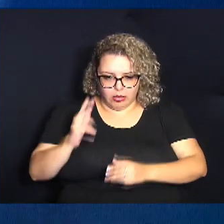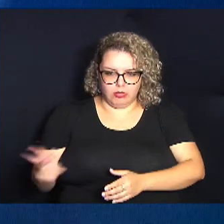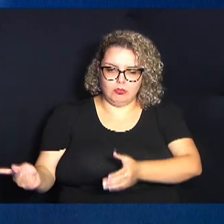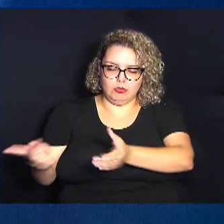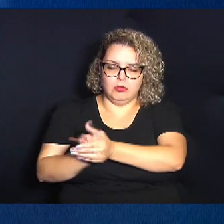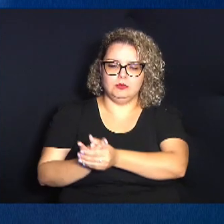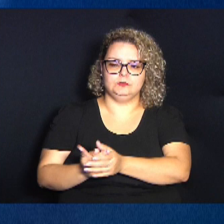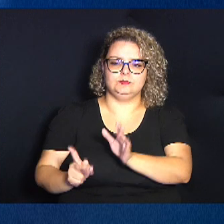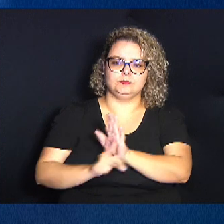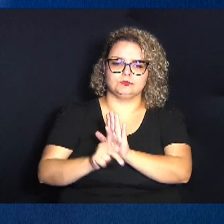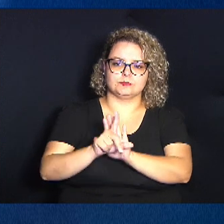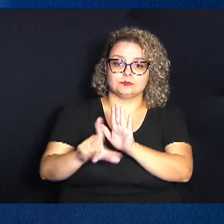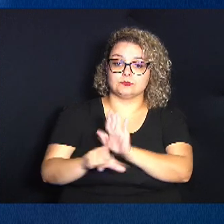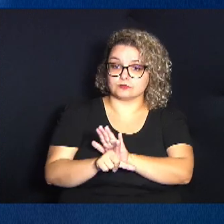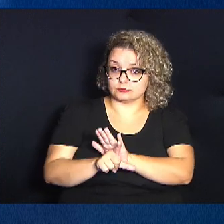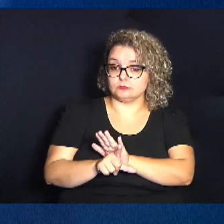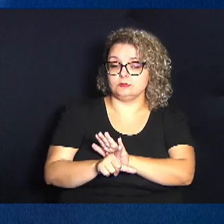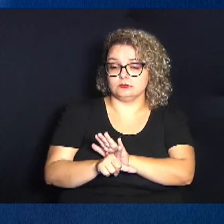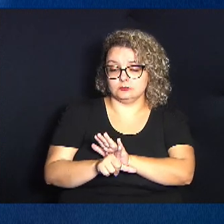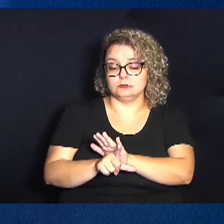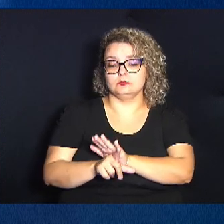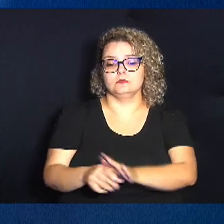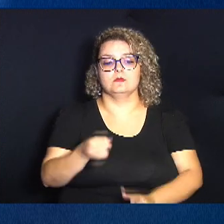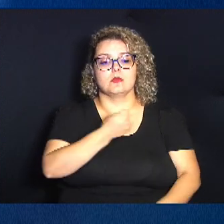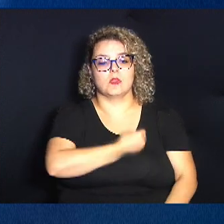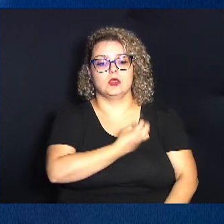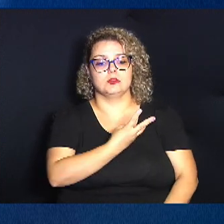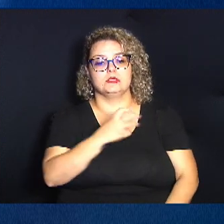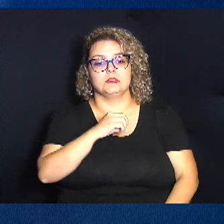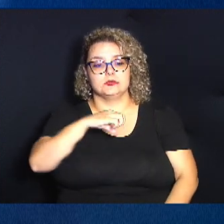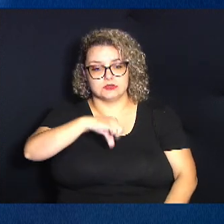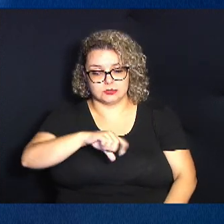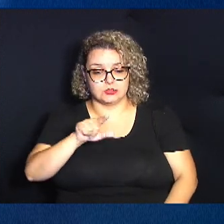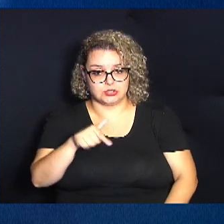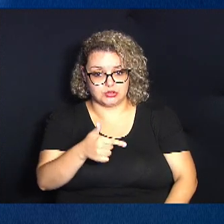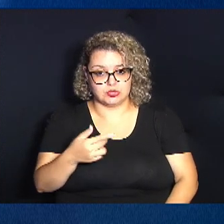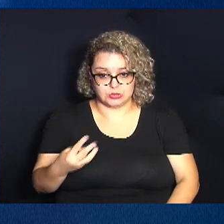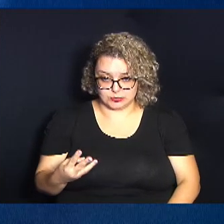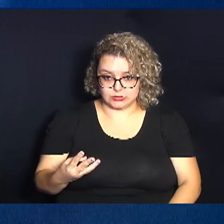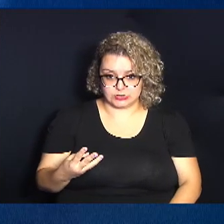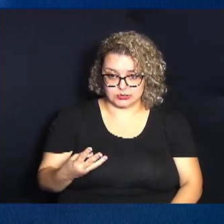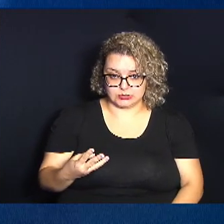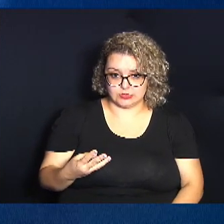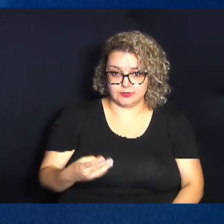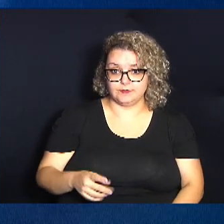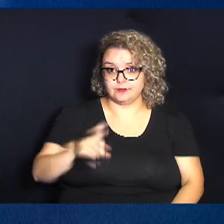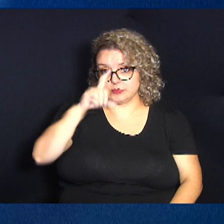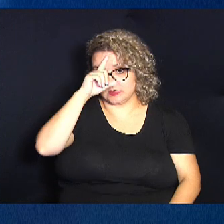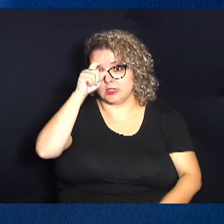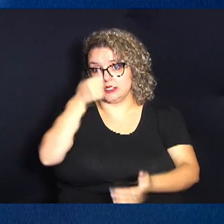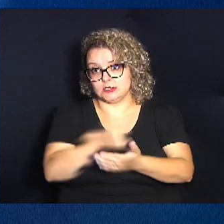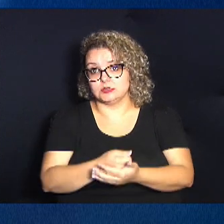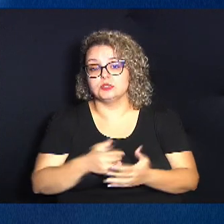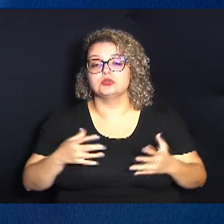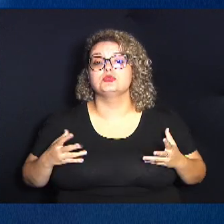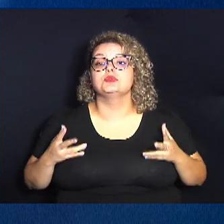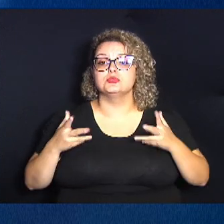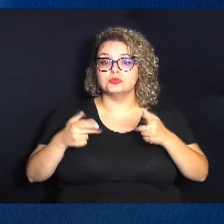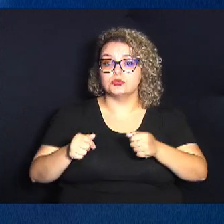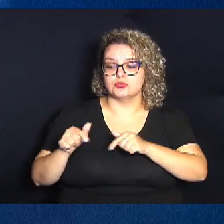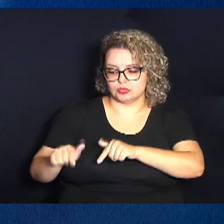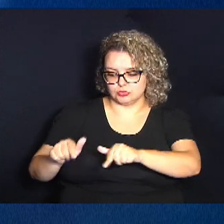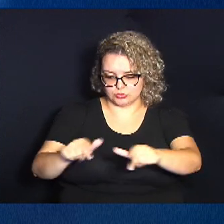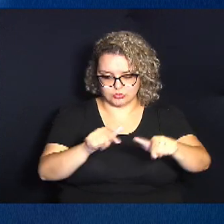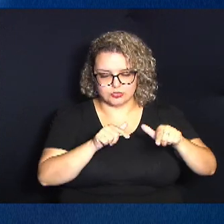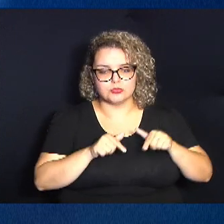o projeto de lei ordinária de número 309 de 2023, determinando que todos os